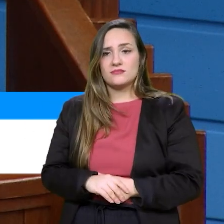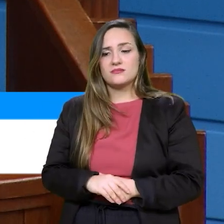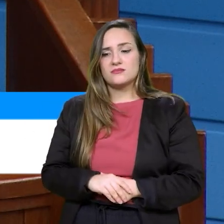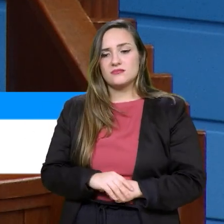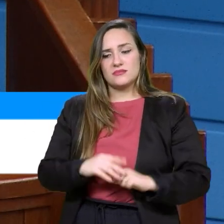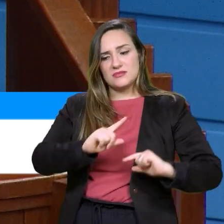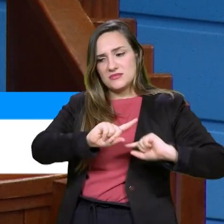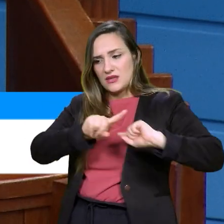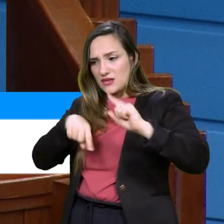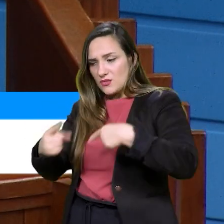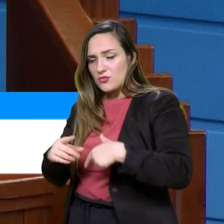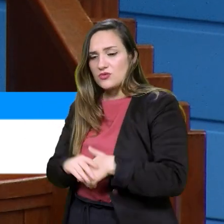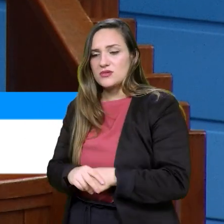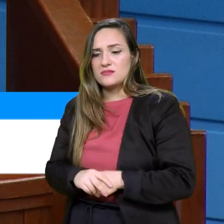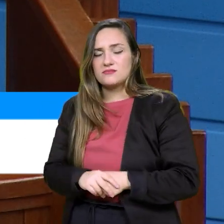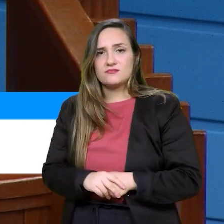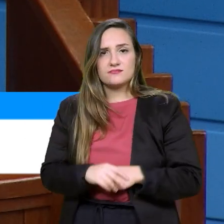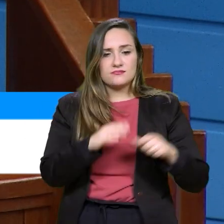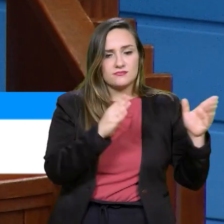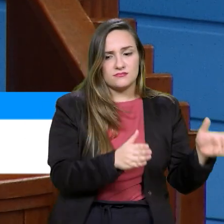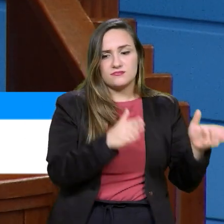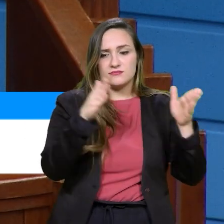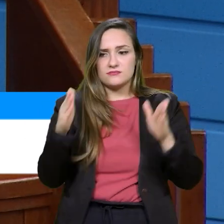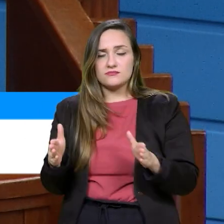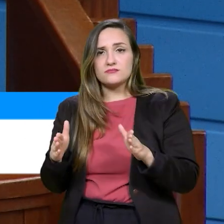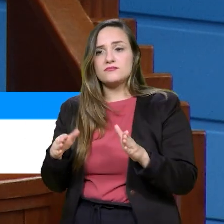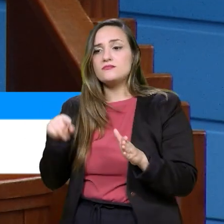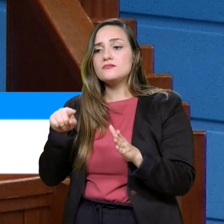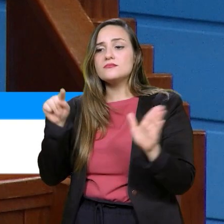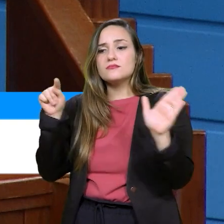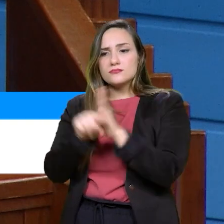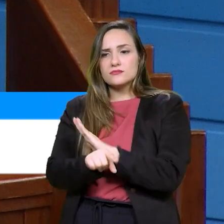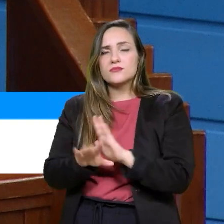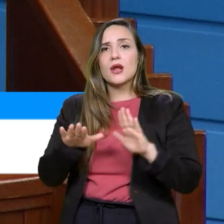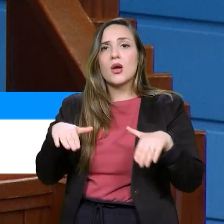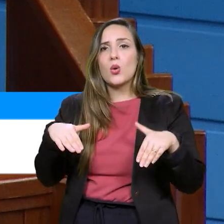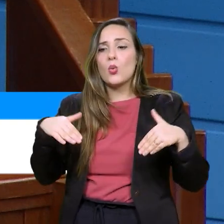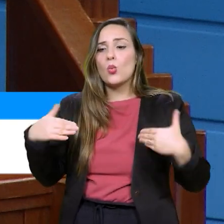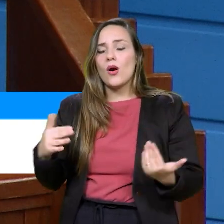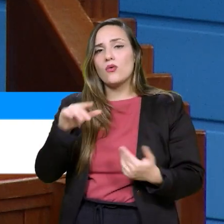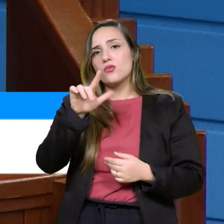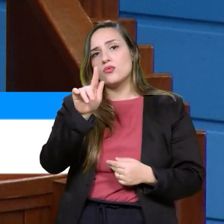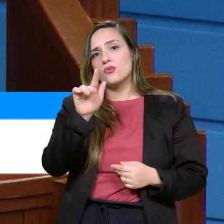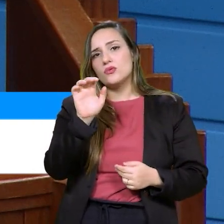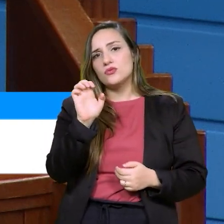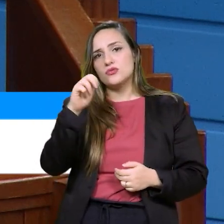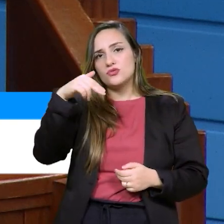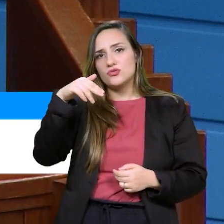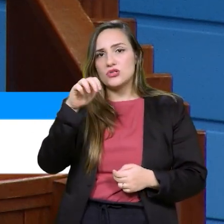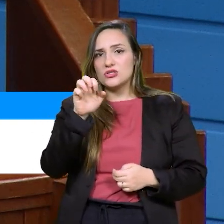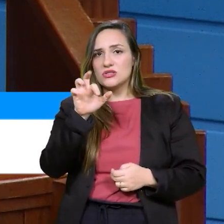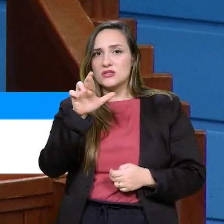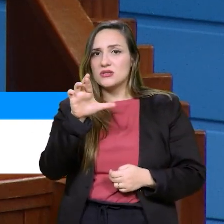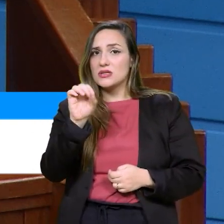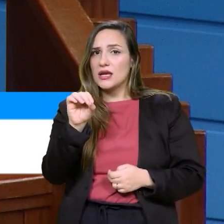você pula para a segunda etapa, está escrito assim: qual é o seu